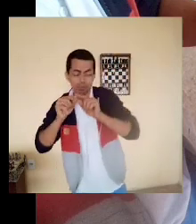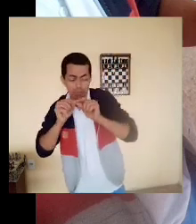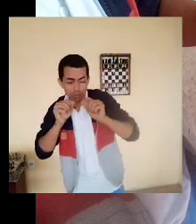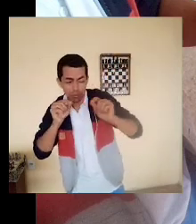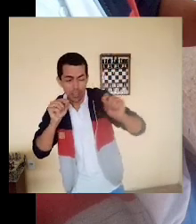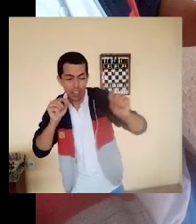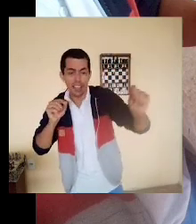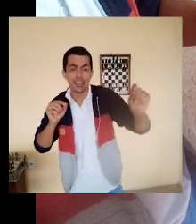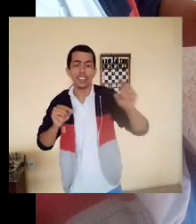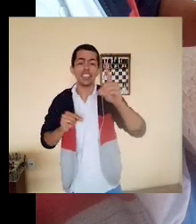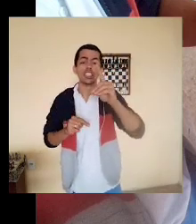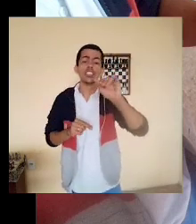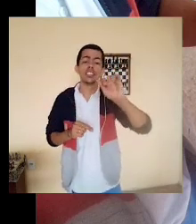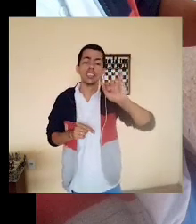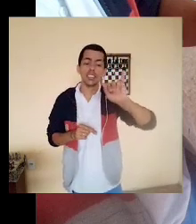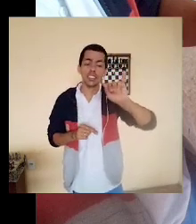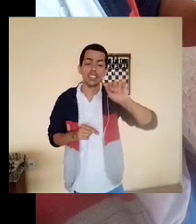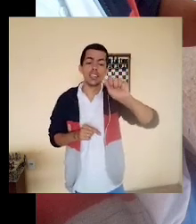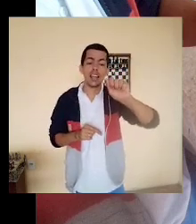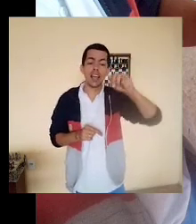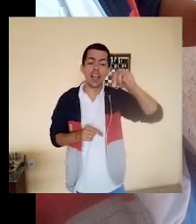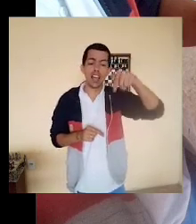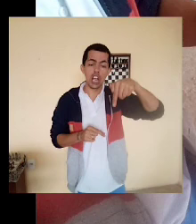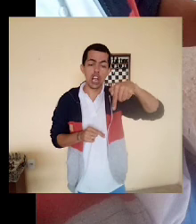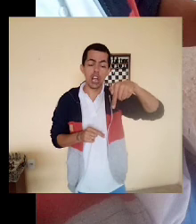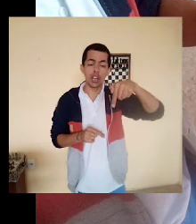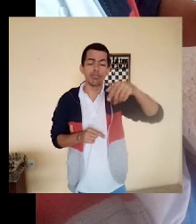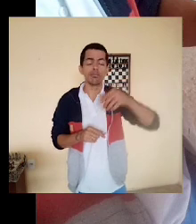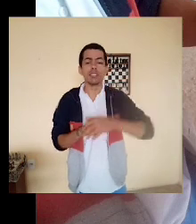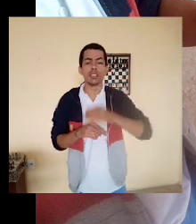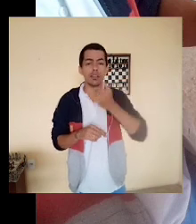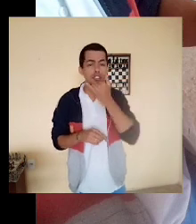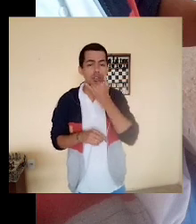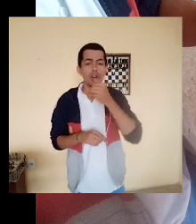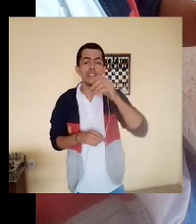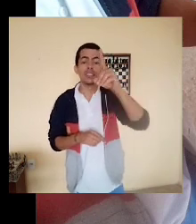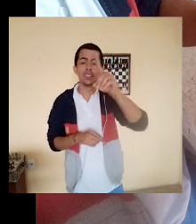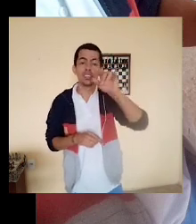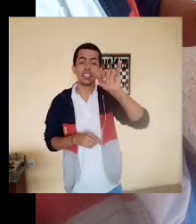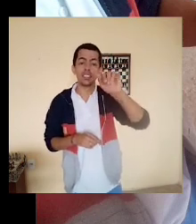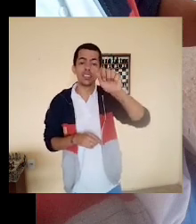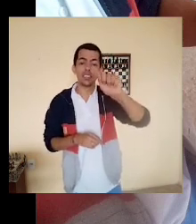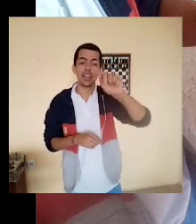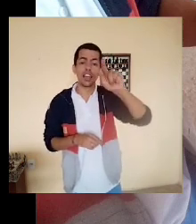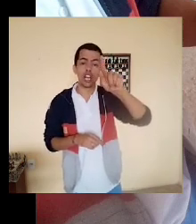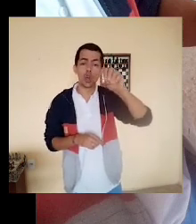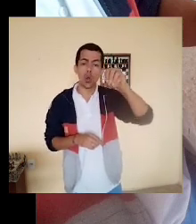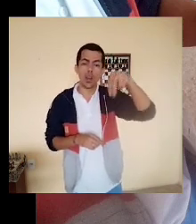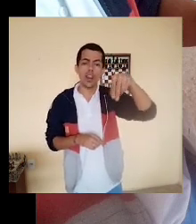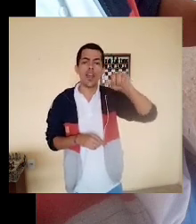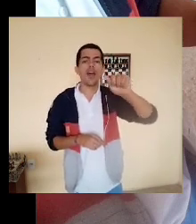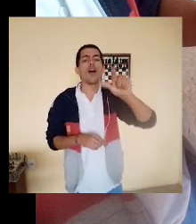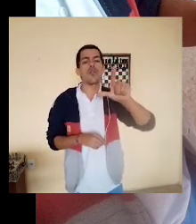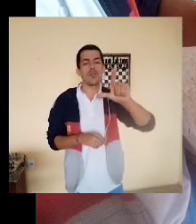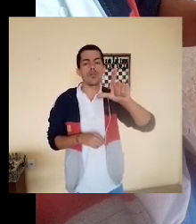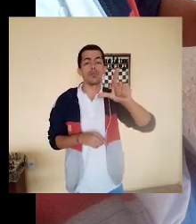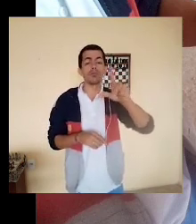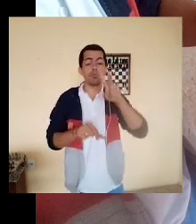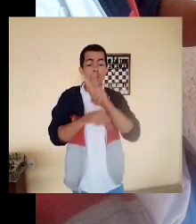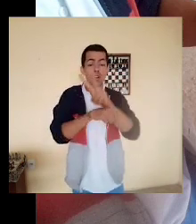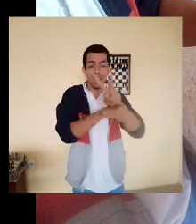rainha, ele protege a rainha. Protege a rainha, sendo assim o rei está preso. Isso é o